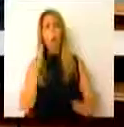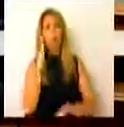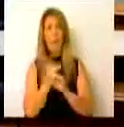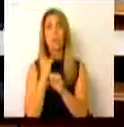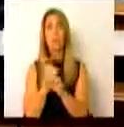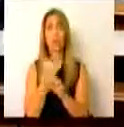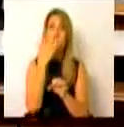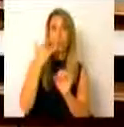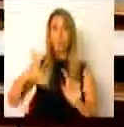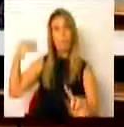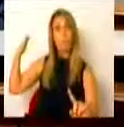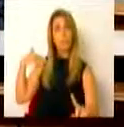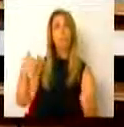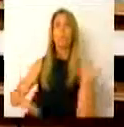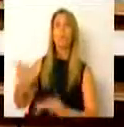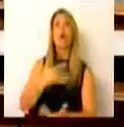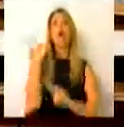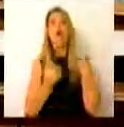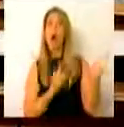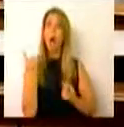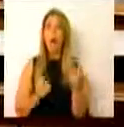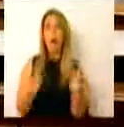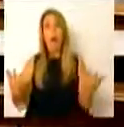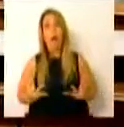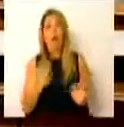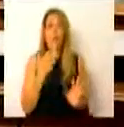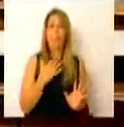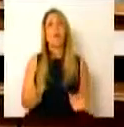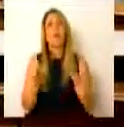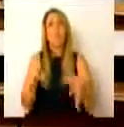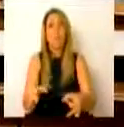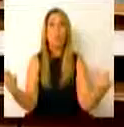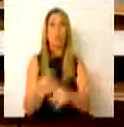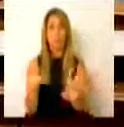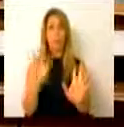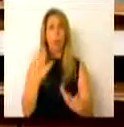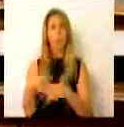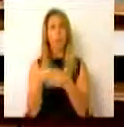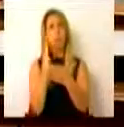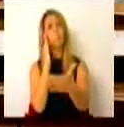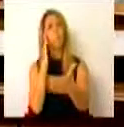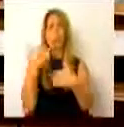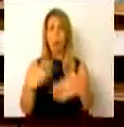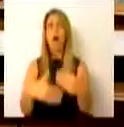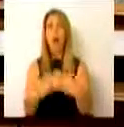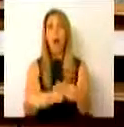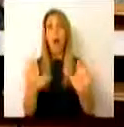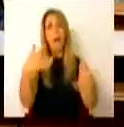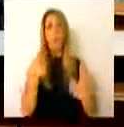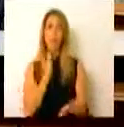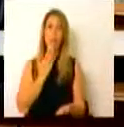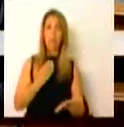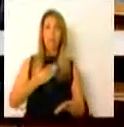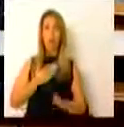como encarávamos no passado, algumas formas nós que pedimos o adiamento e isto é natural, porque o processo está a decorrer, mas isso não nos inibe, antes pelo contrário, permite-nos construir